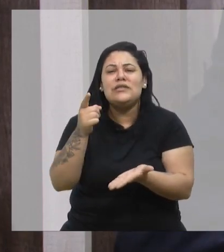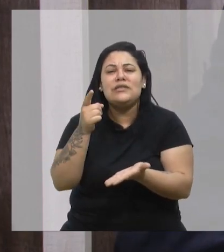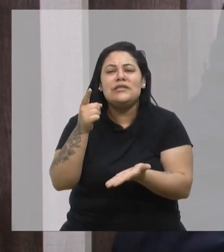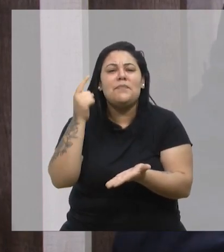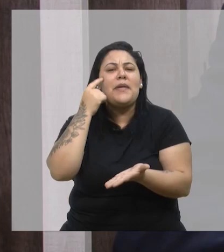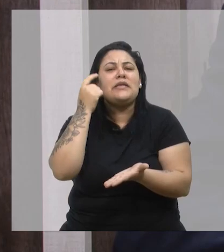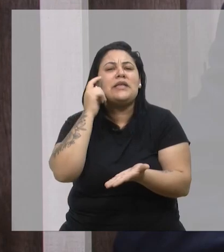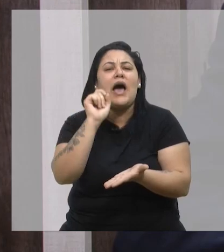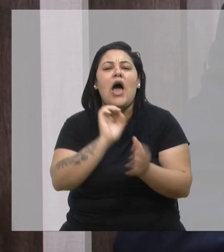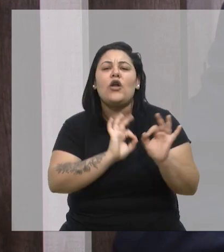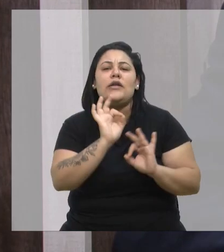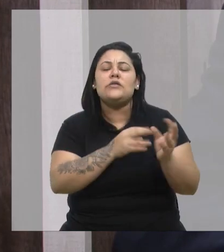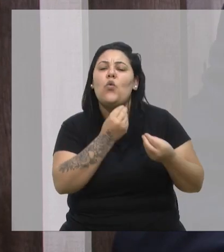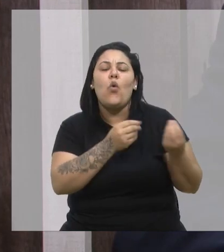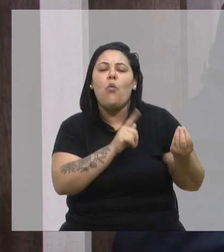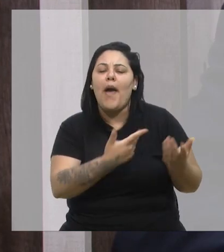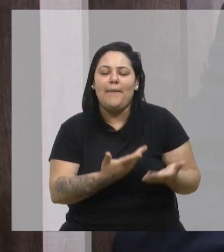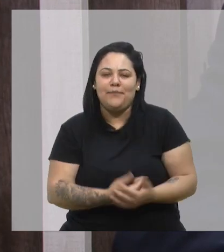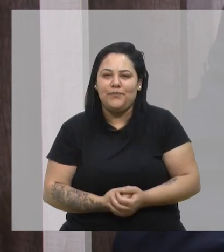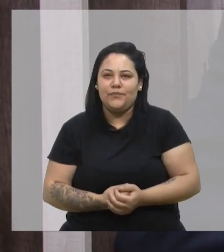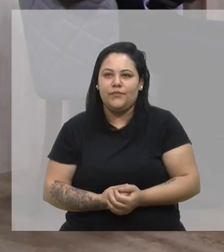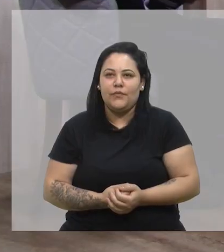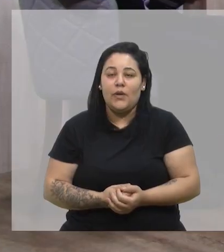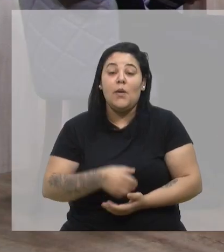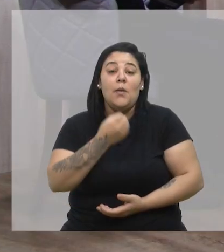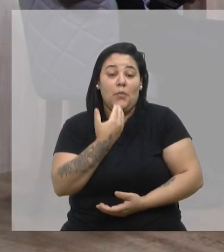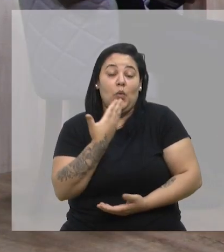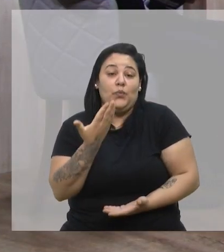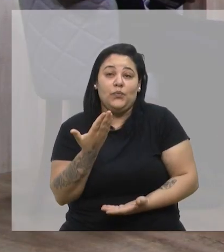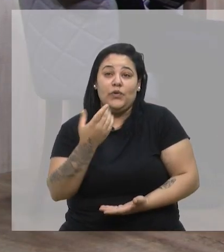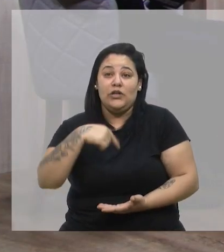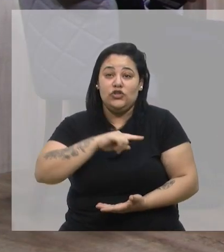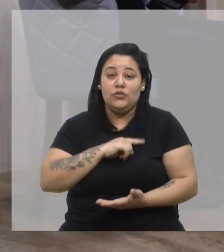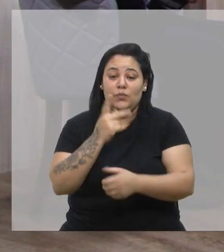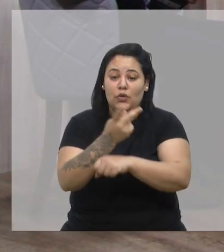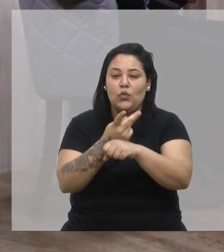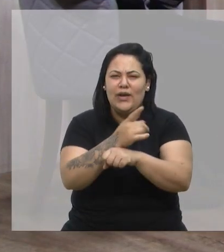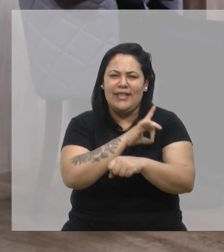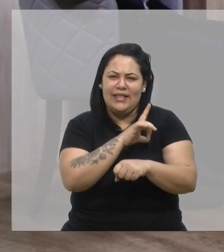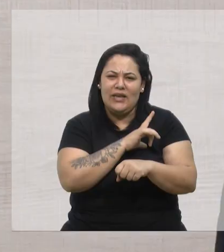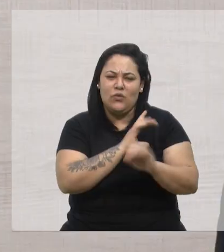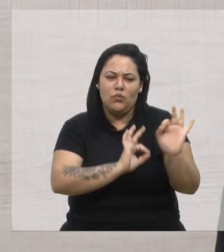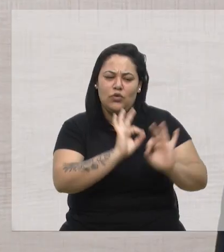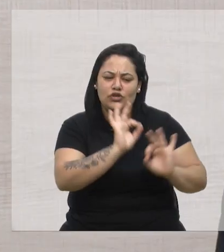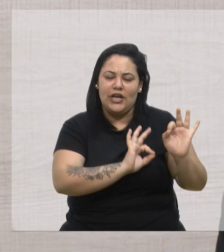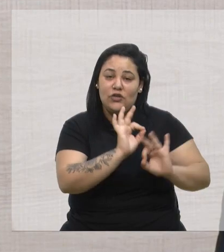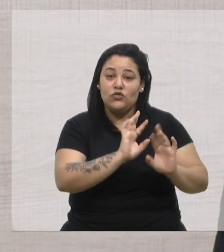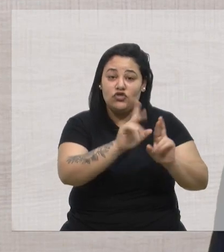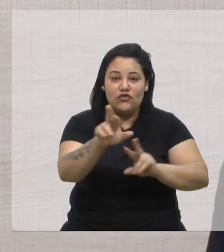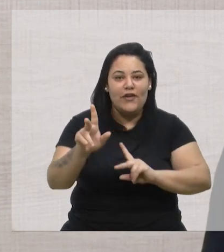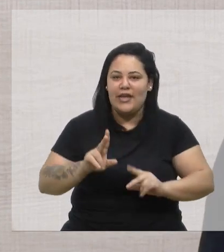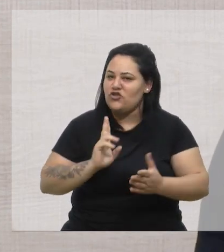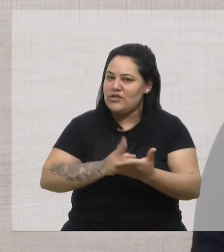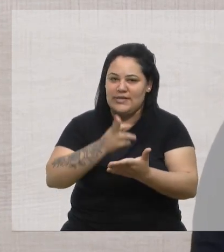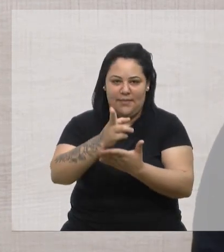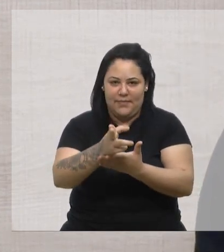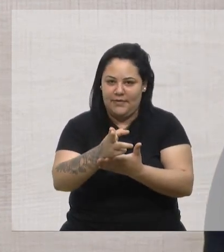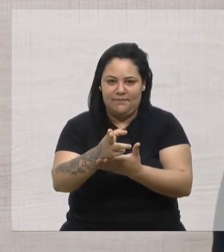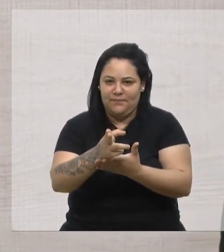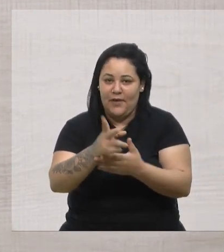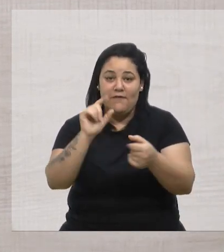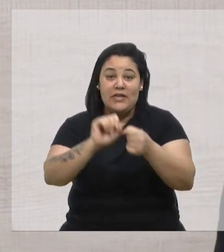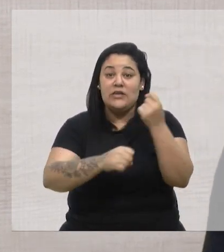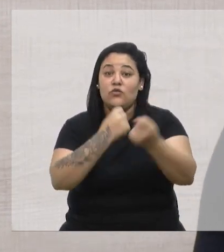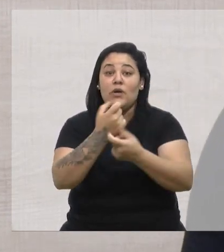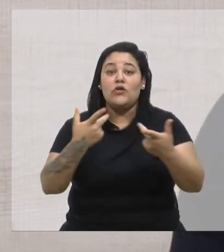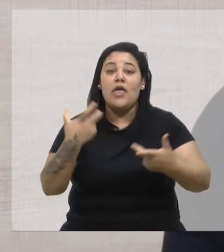que vocês pensaram, como é que foi o planejamento? Bom, a gente sempre procura ter um projeto diferente do anterior,